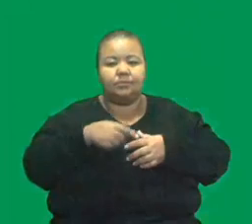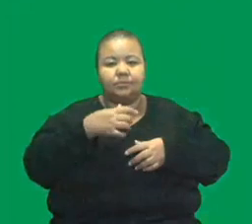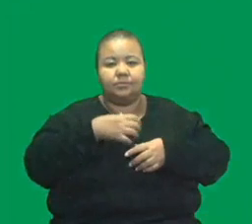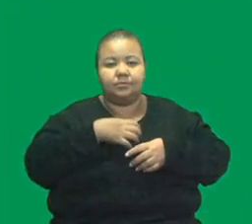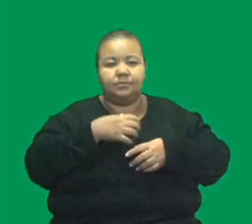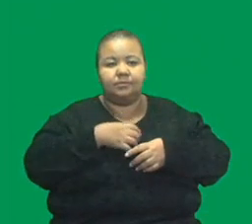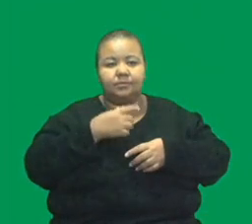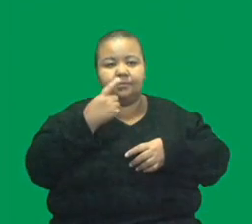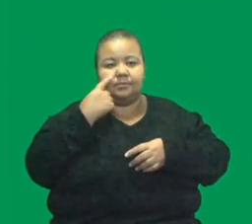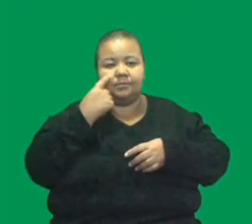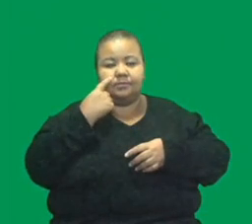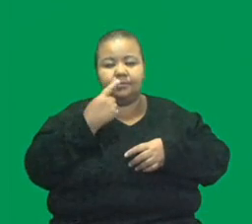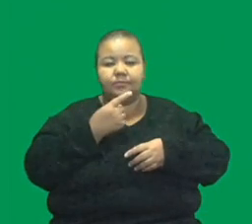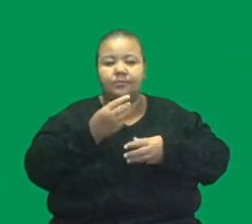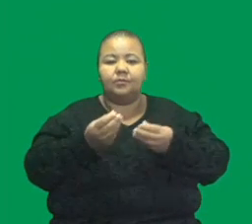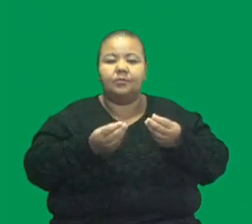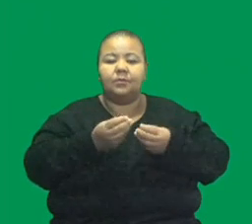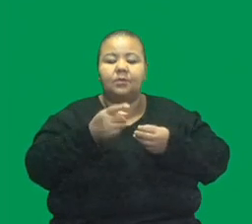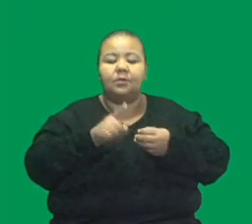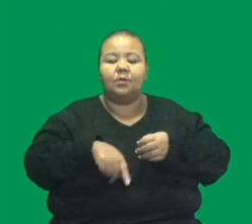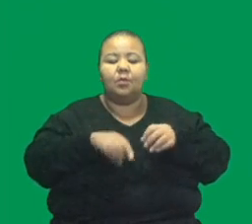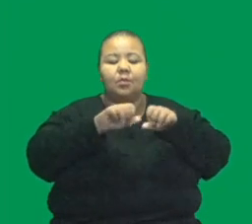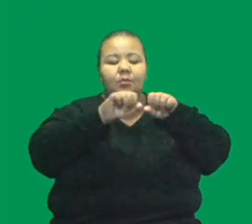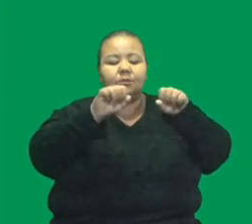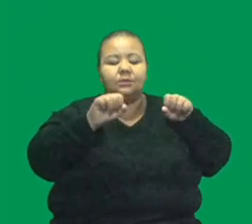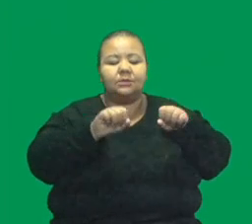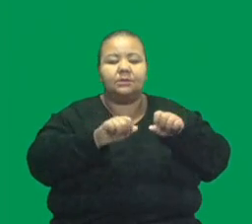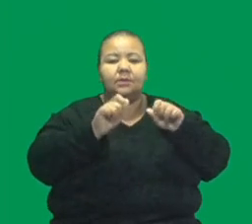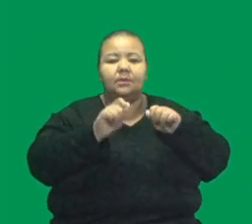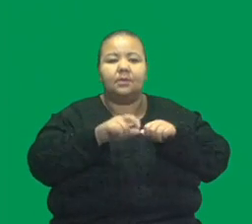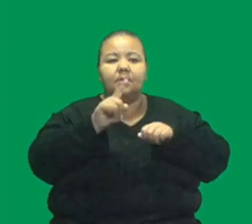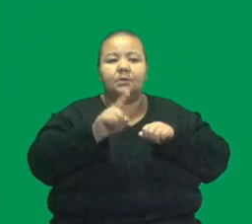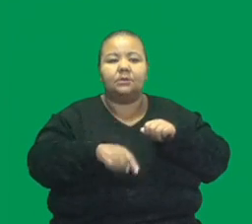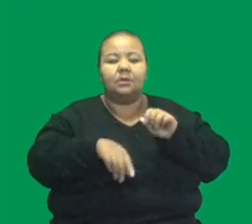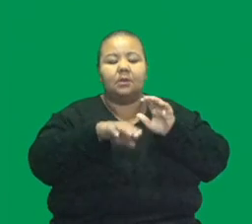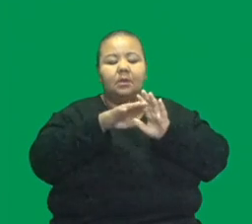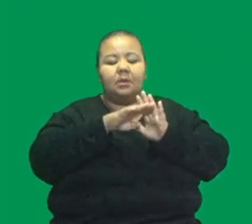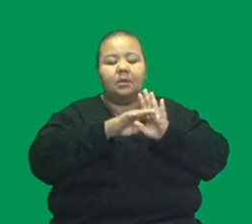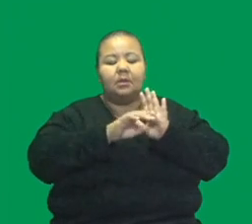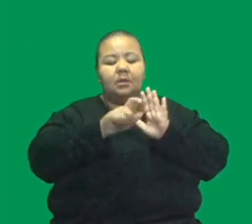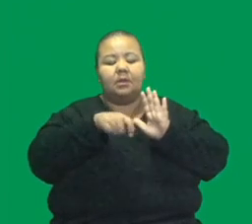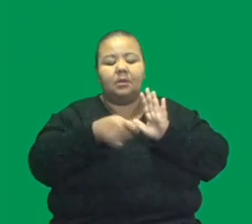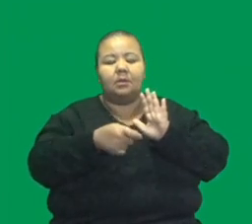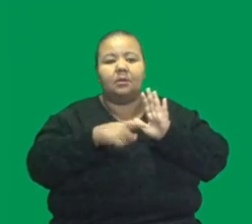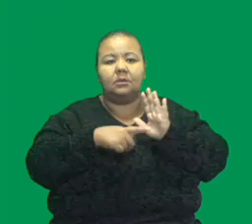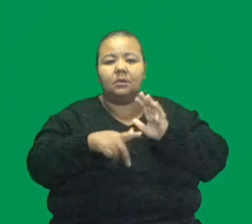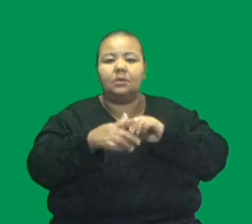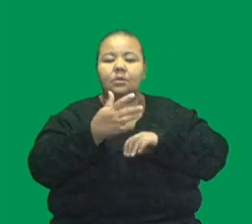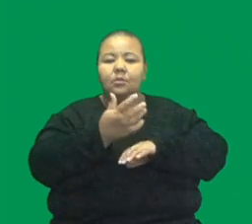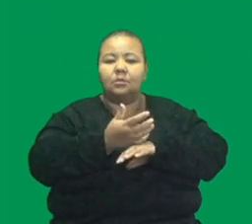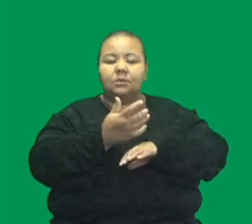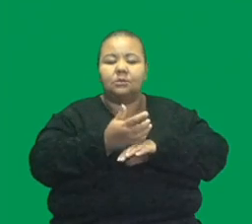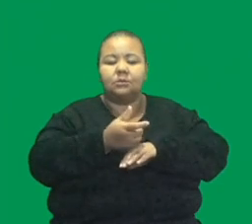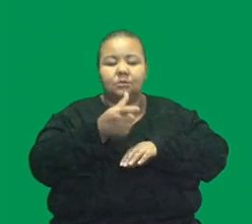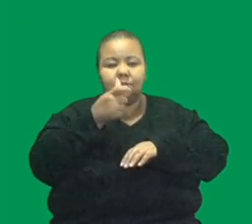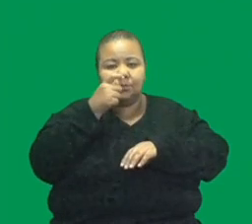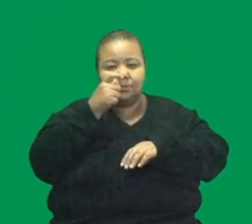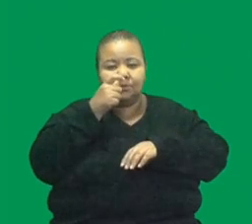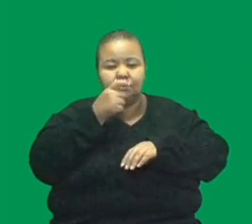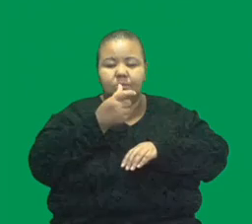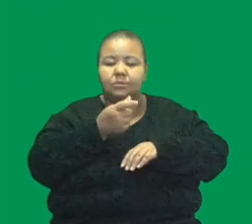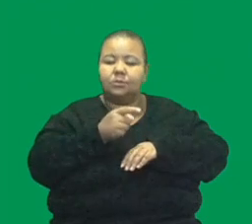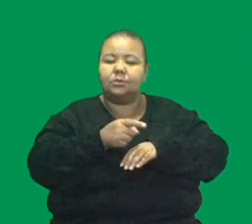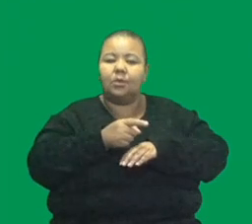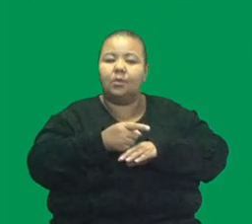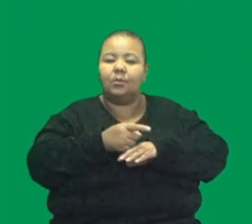situação. Acompanhe. Como esse sistema aqui ele pode ser classificado? Você tem ele no seu material, observe. Como será que